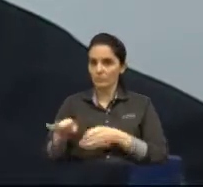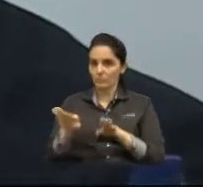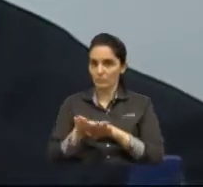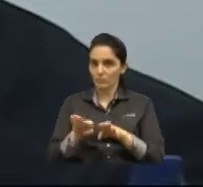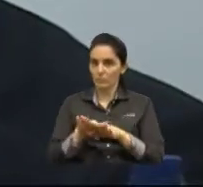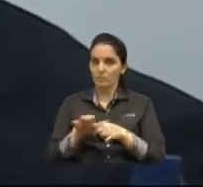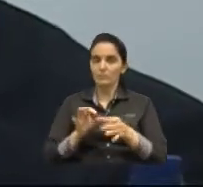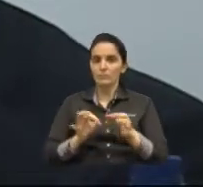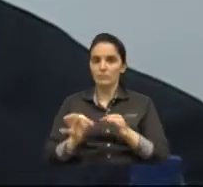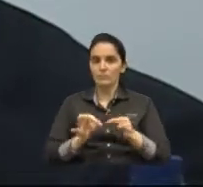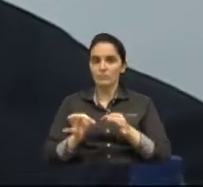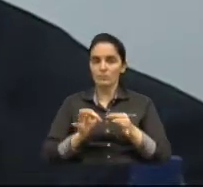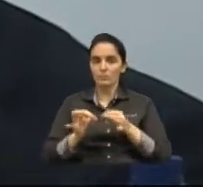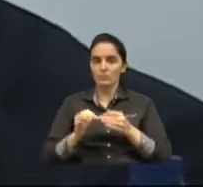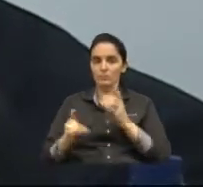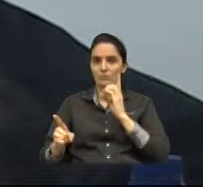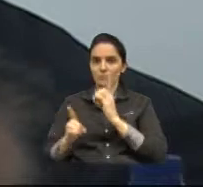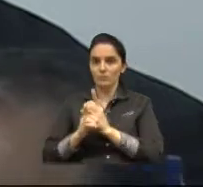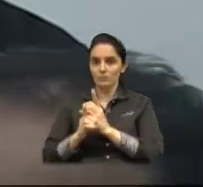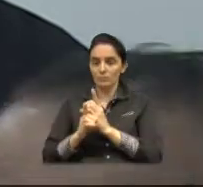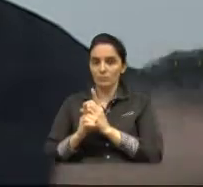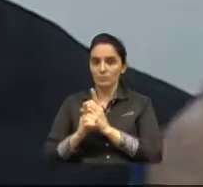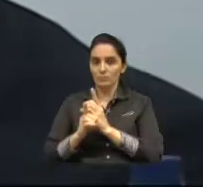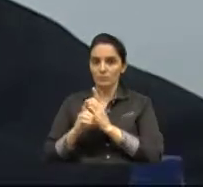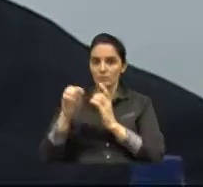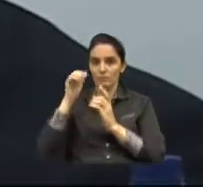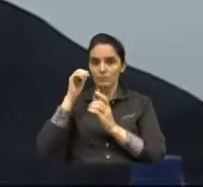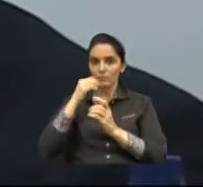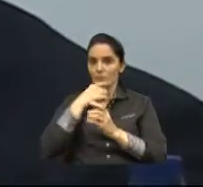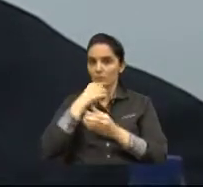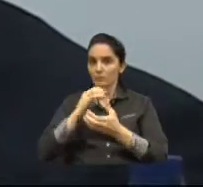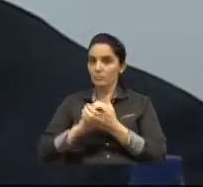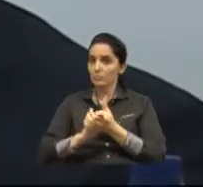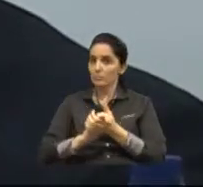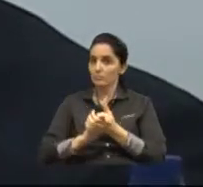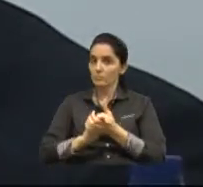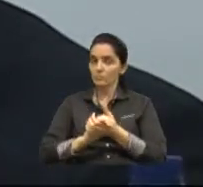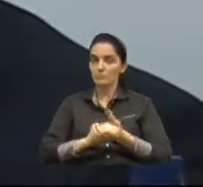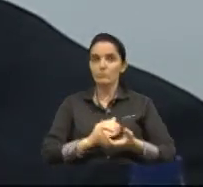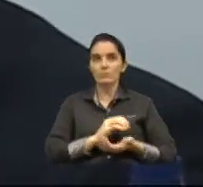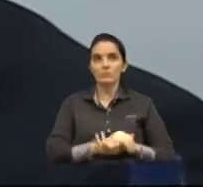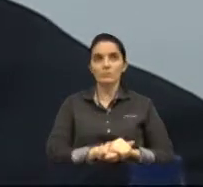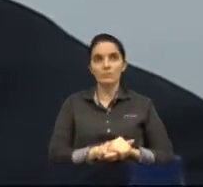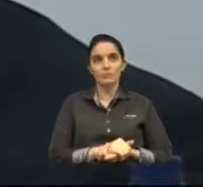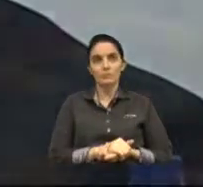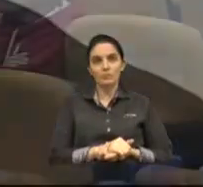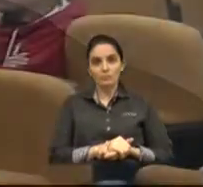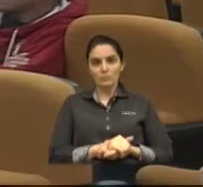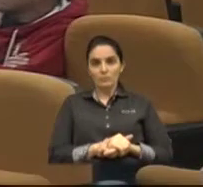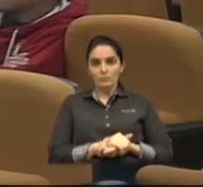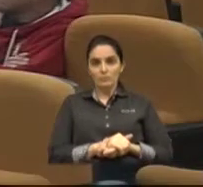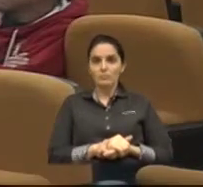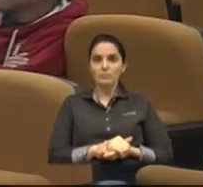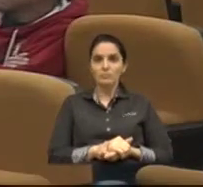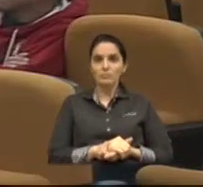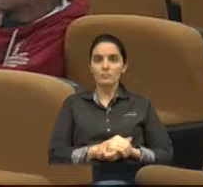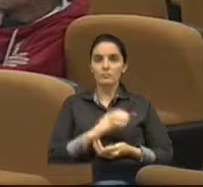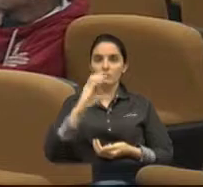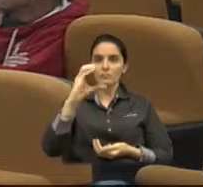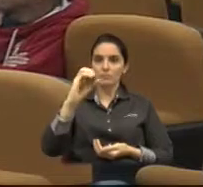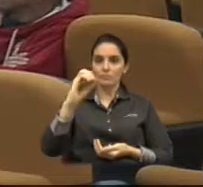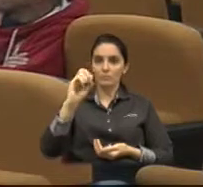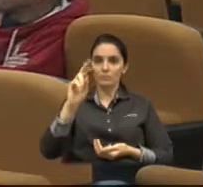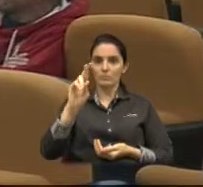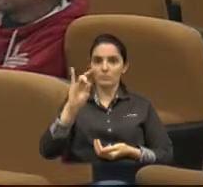nosso projeto, eu encontrei com o marido dela. E o marido dela é um corintiano doentio, torce para o Corinthians,